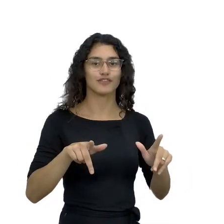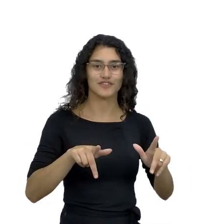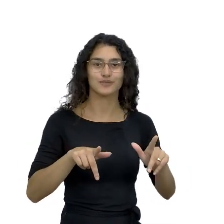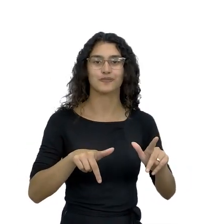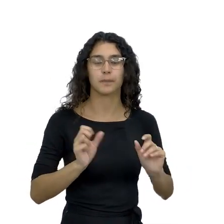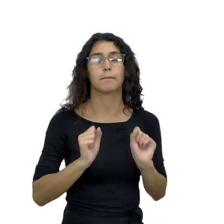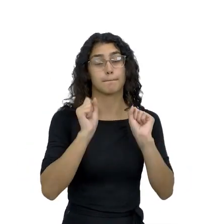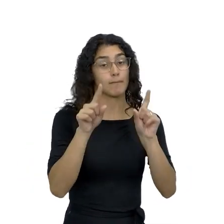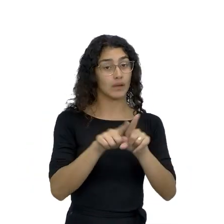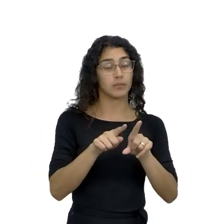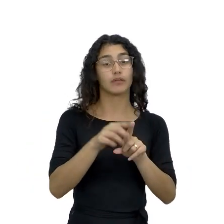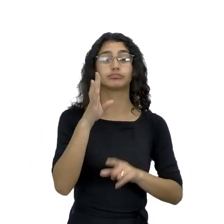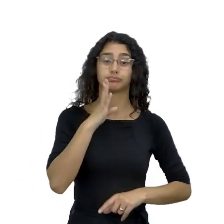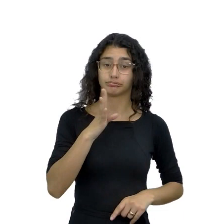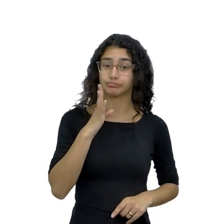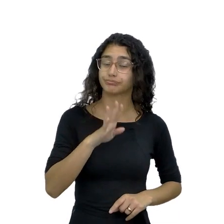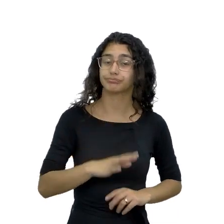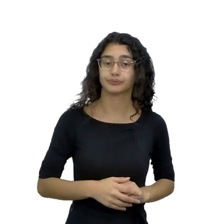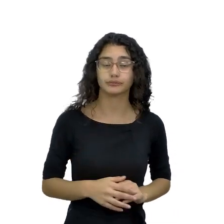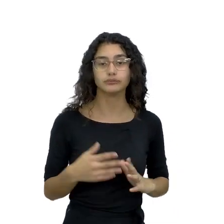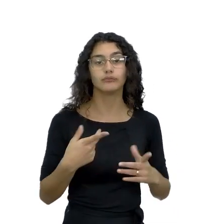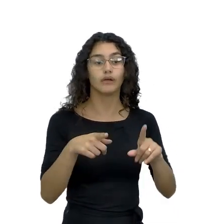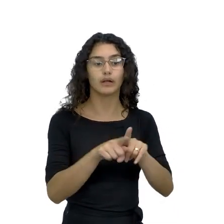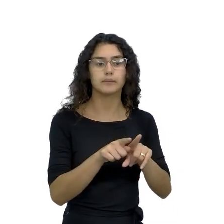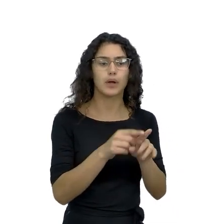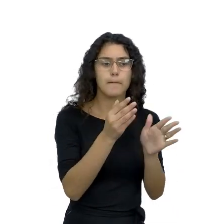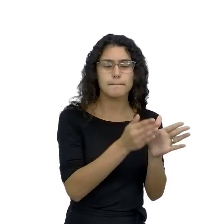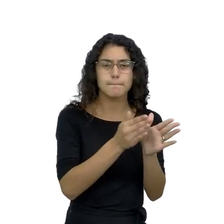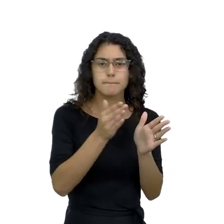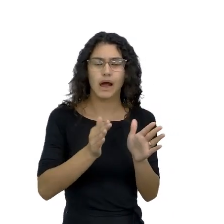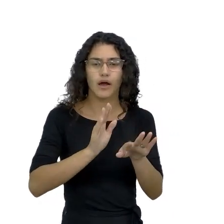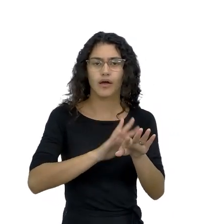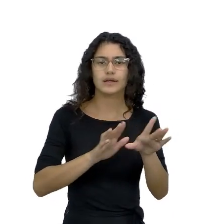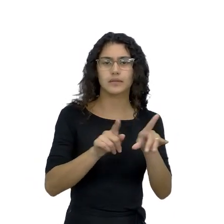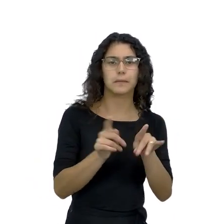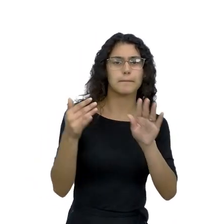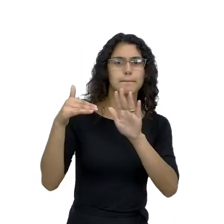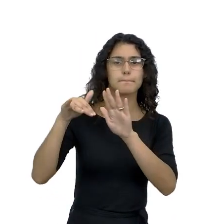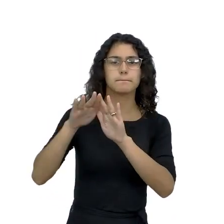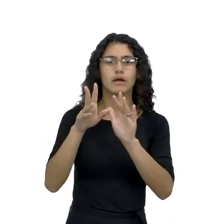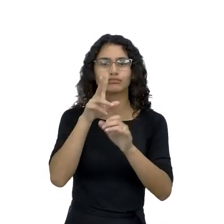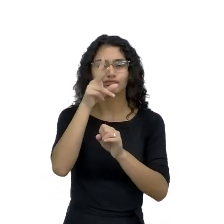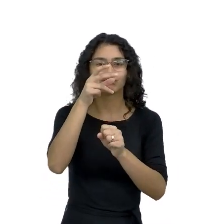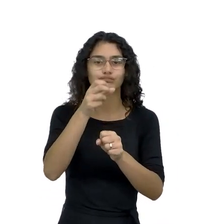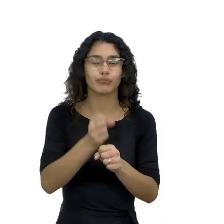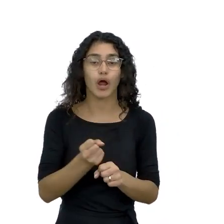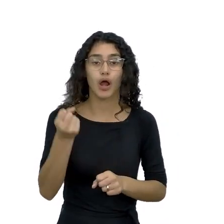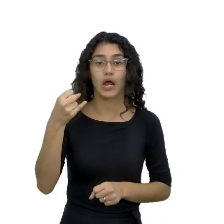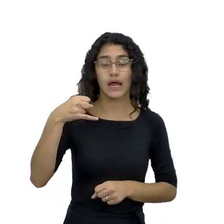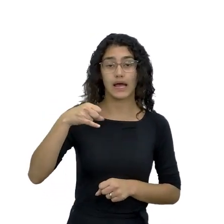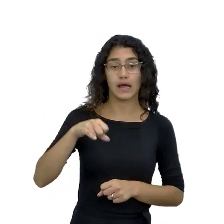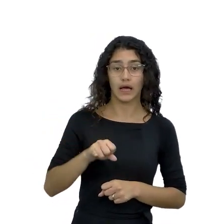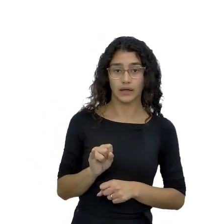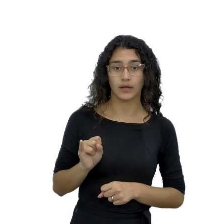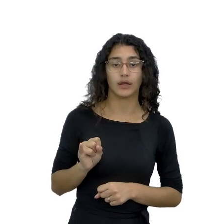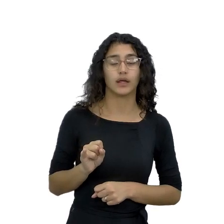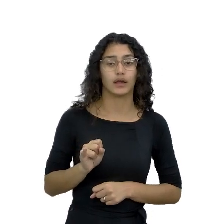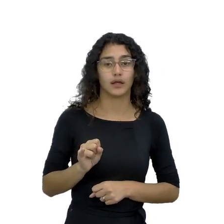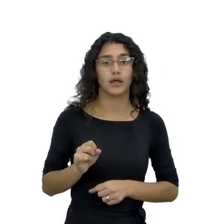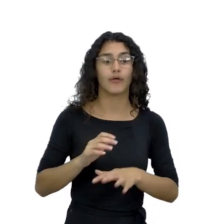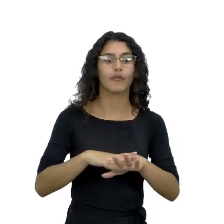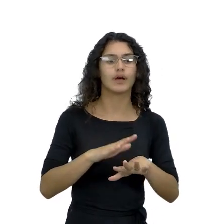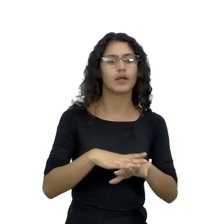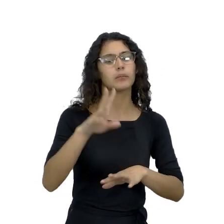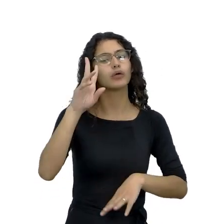né? Então ficaria muito legal. E esse passo ele se faz ainda mais potente se for